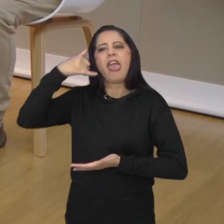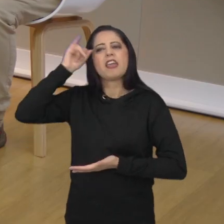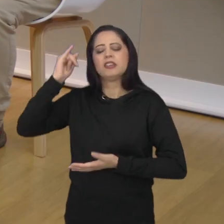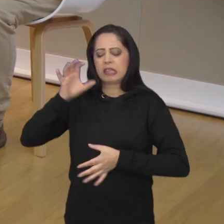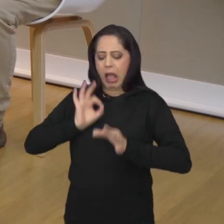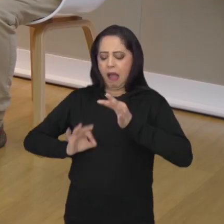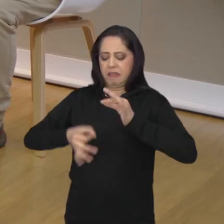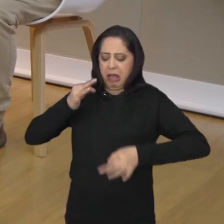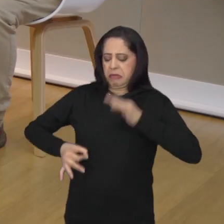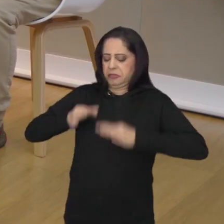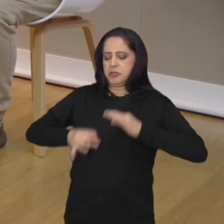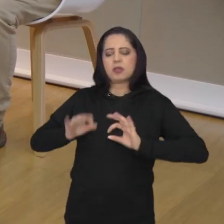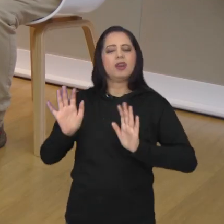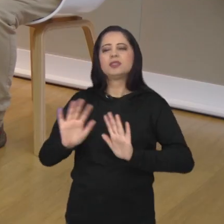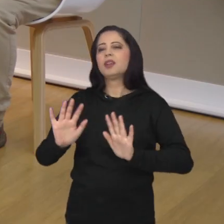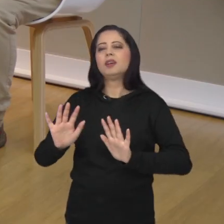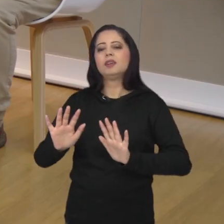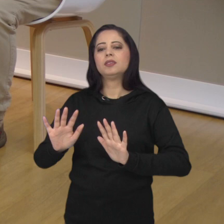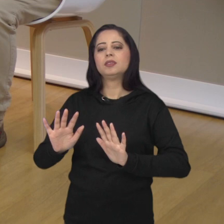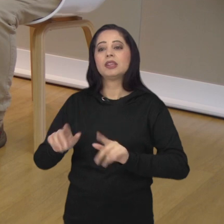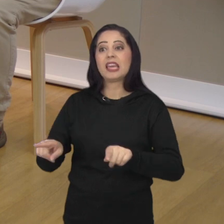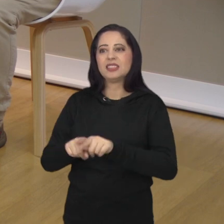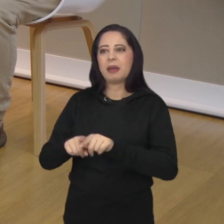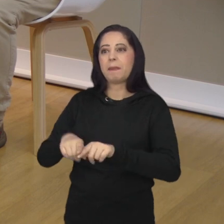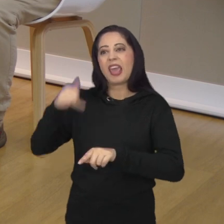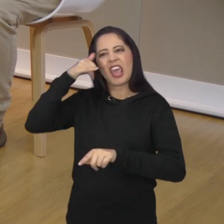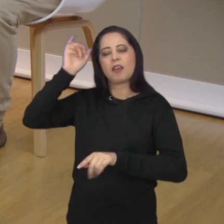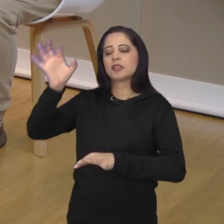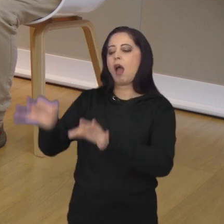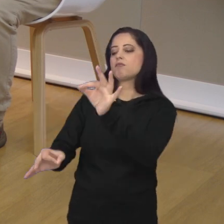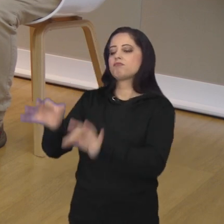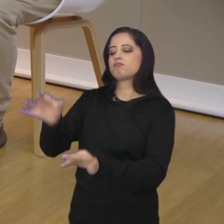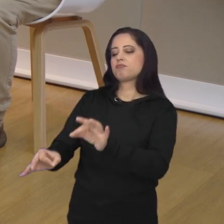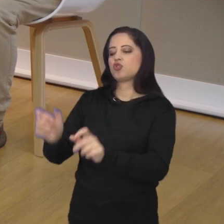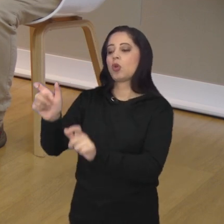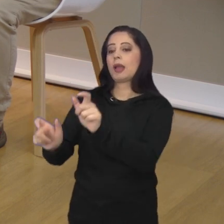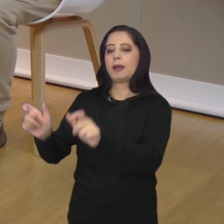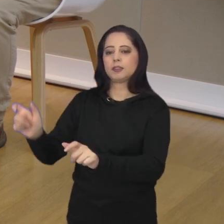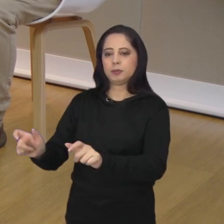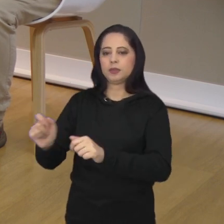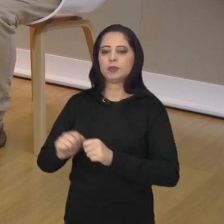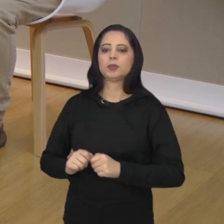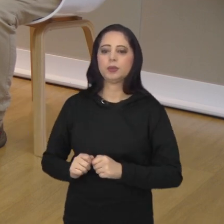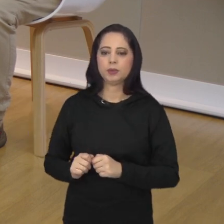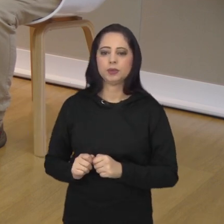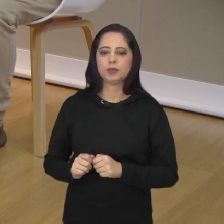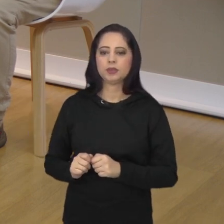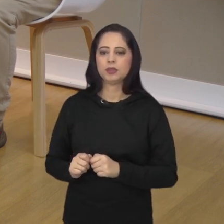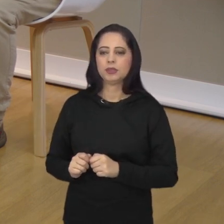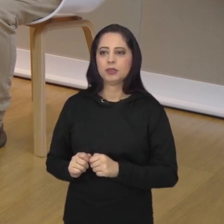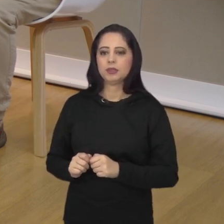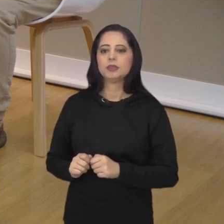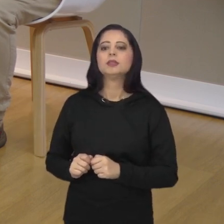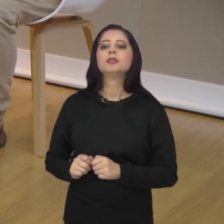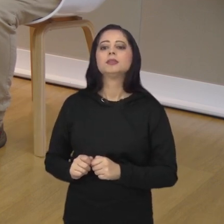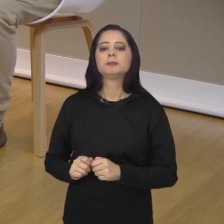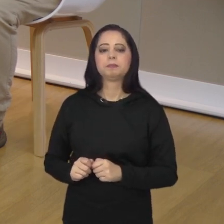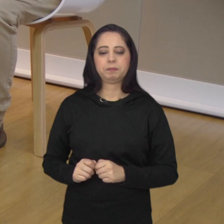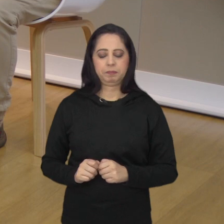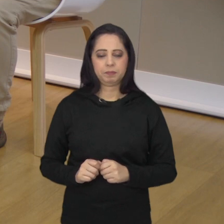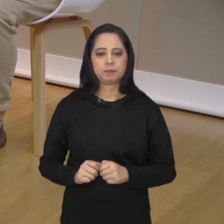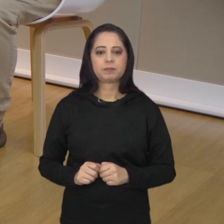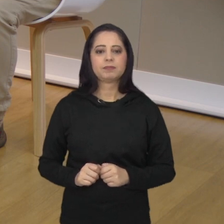e automaticamente não julgar tanto as outras pessoas também. E a Ótimo. disciplina no sentido de praticar